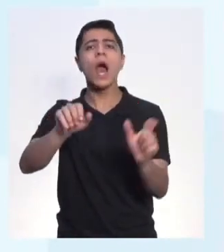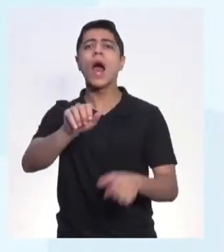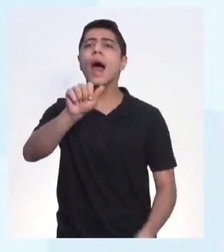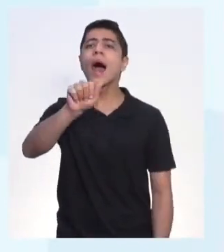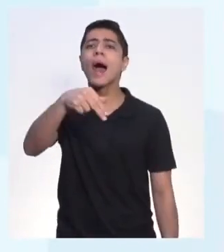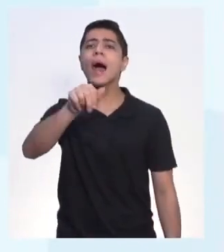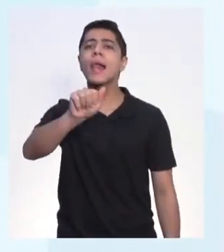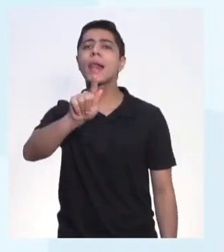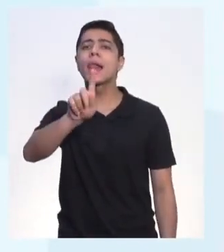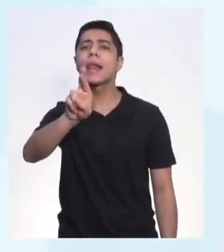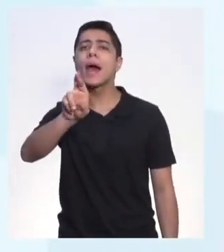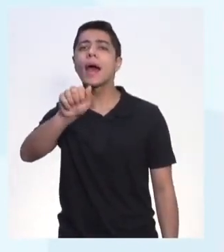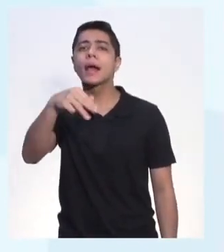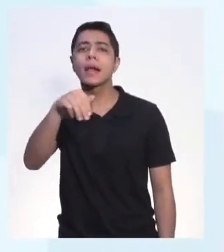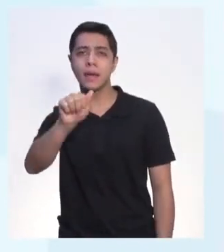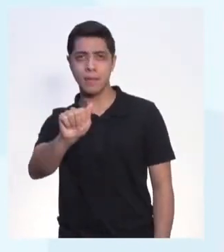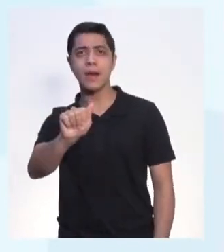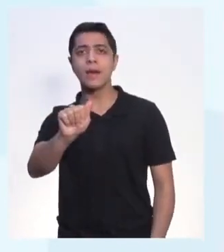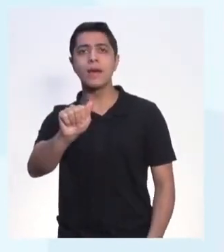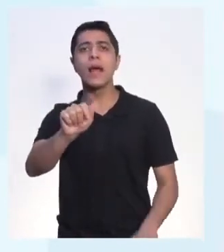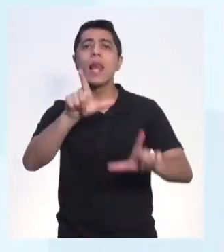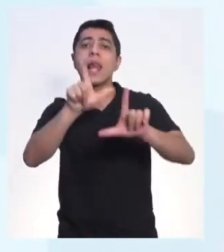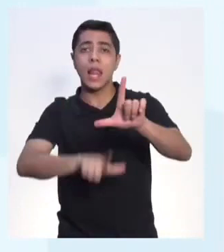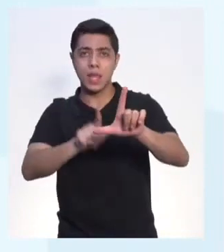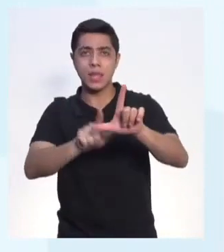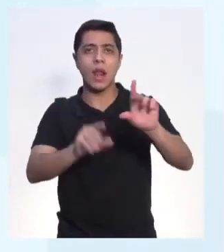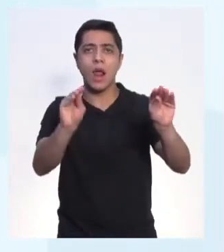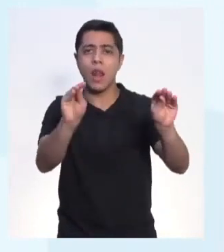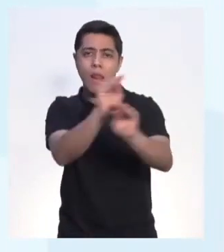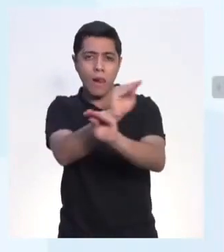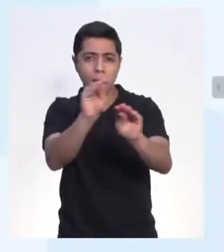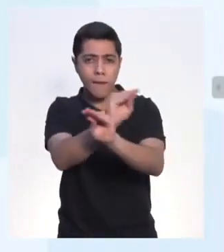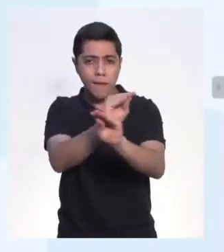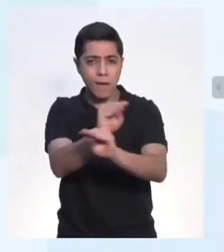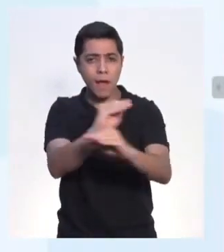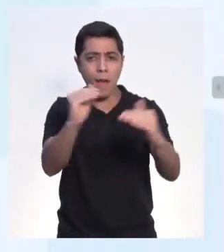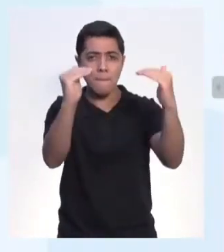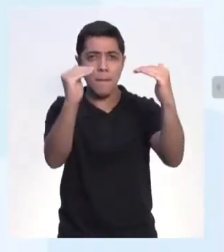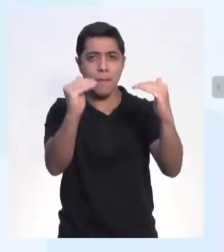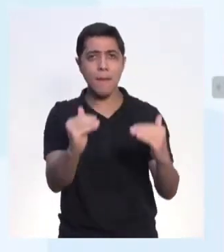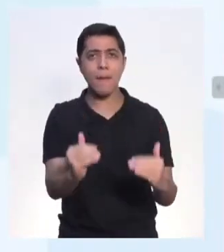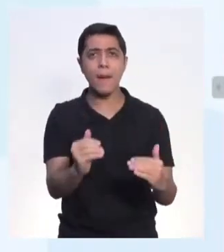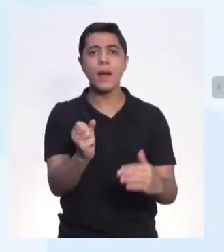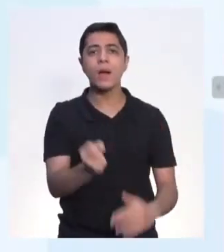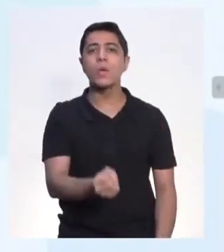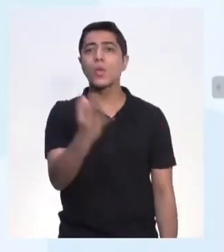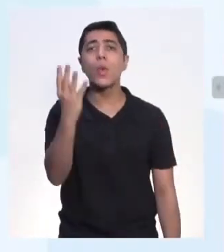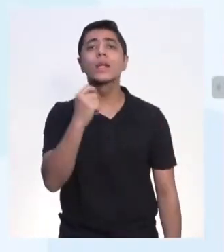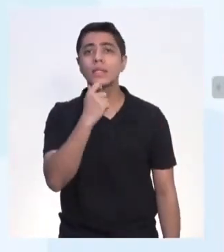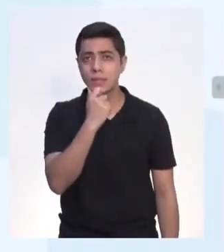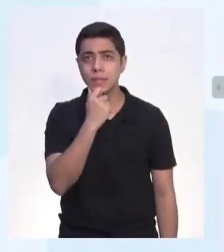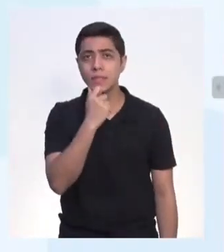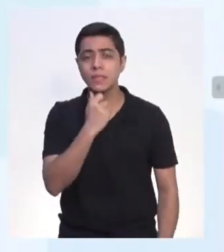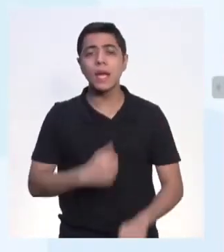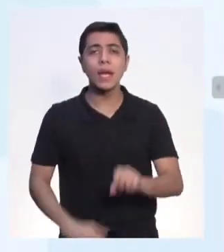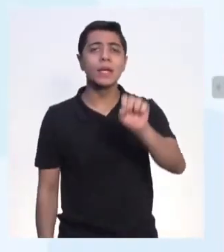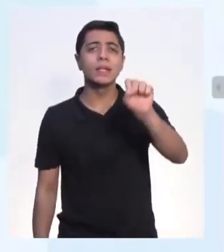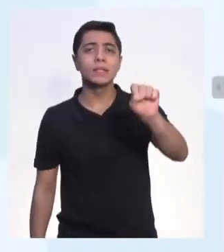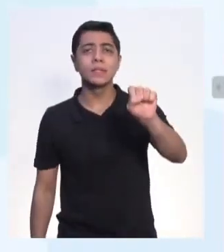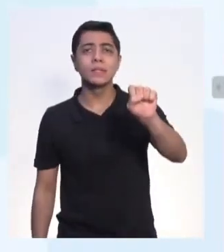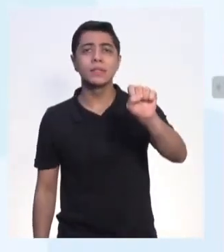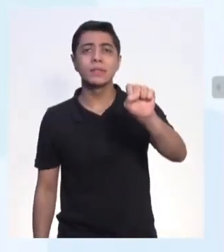eles? Então, vamos lá, pessoal, preste atenção. A palavra sei tem exatamente